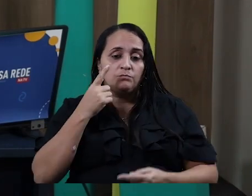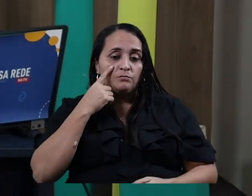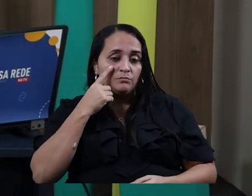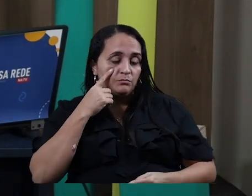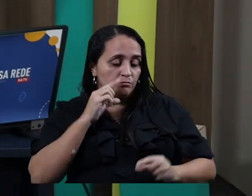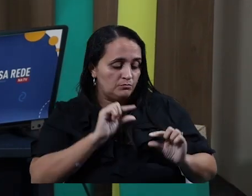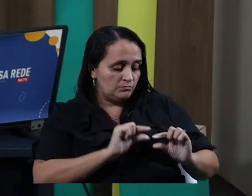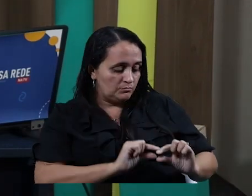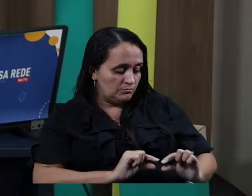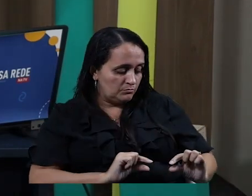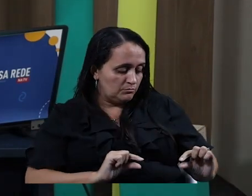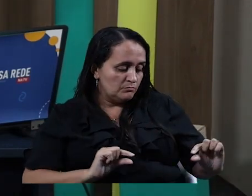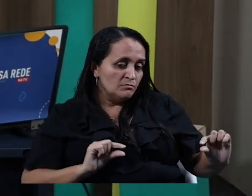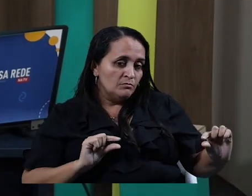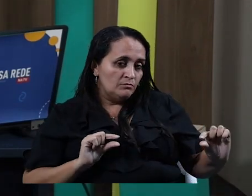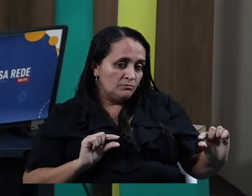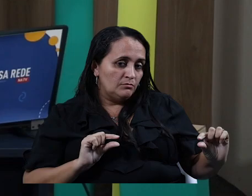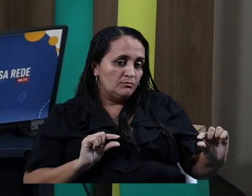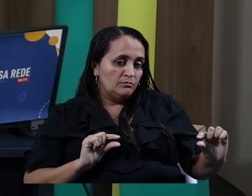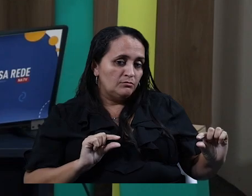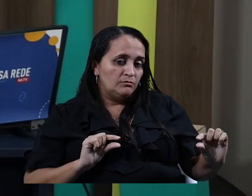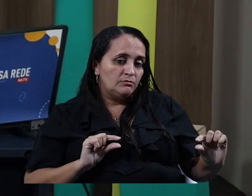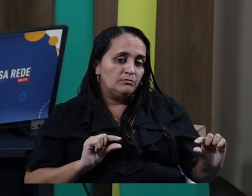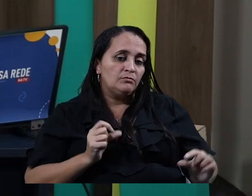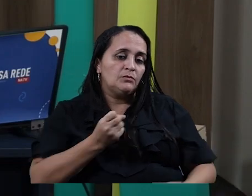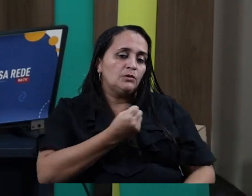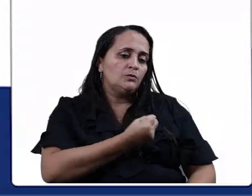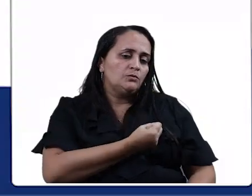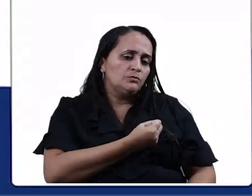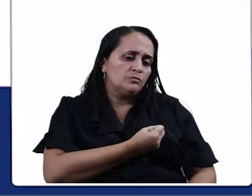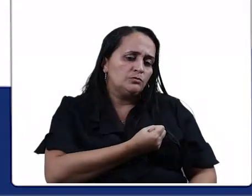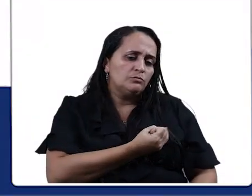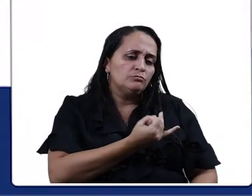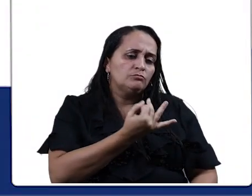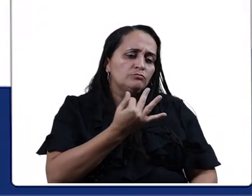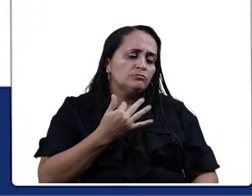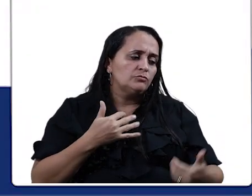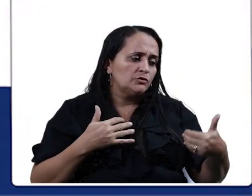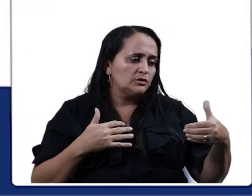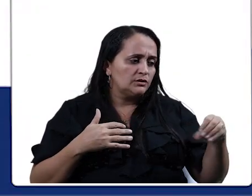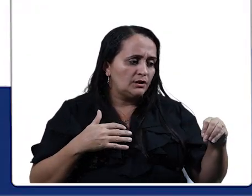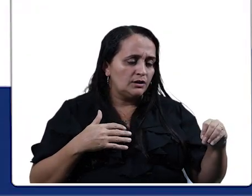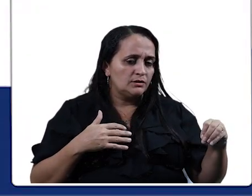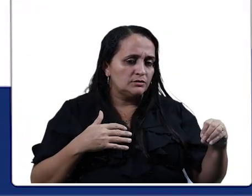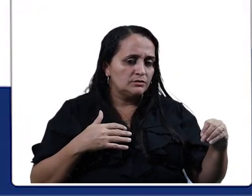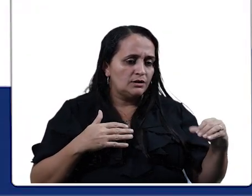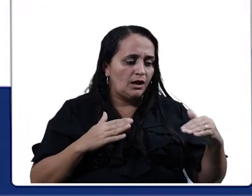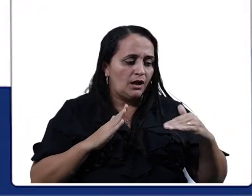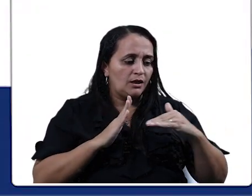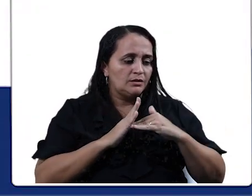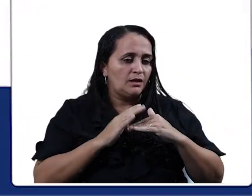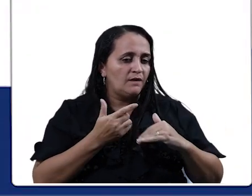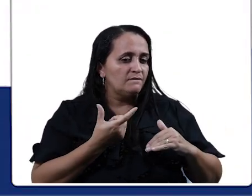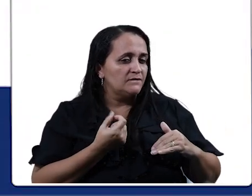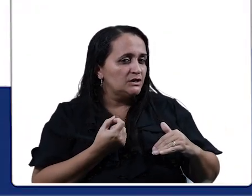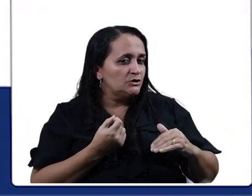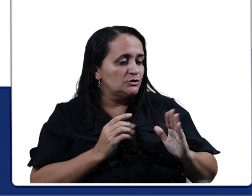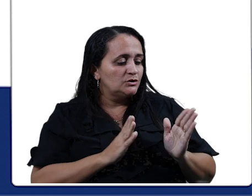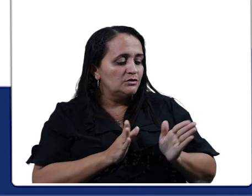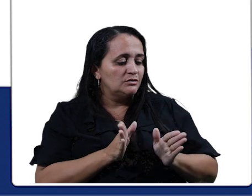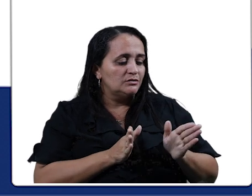aqui. O intervalo entre os números aqui tá, ó, de 10 para 20, quer dizer que aqui escondido